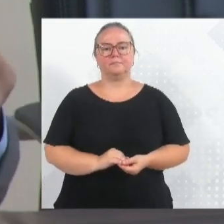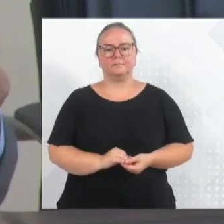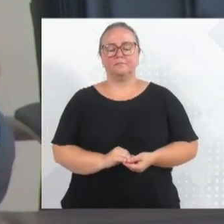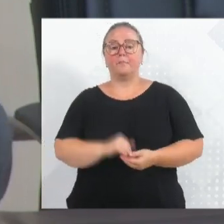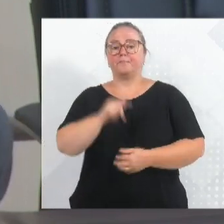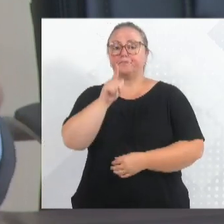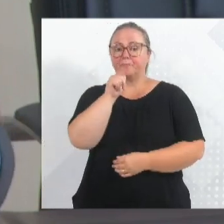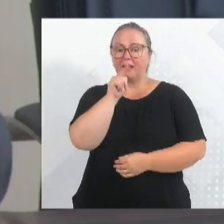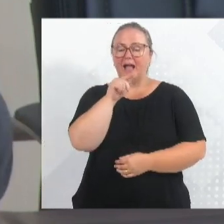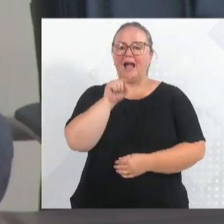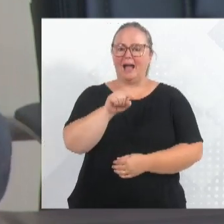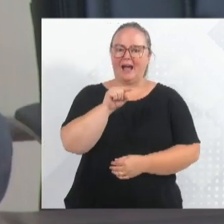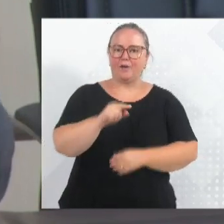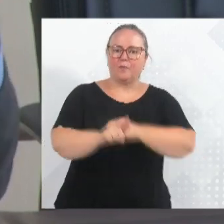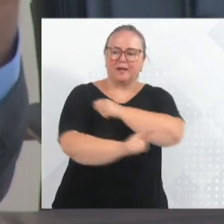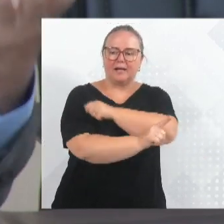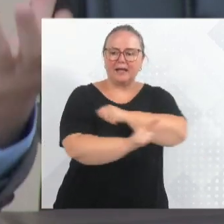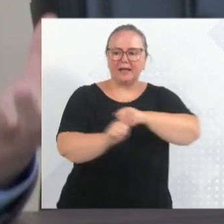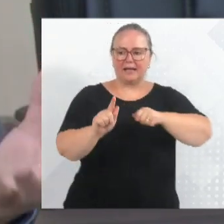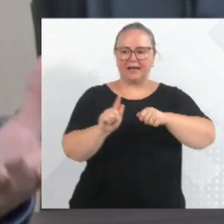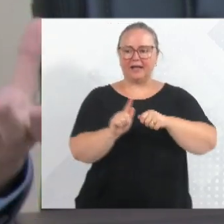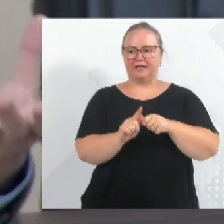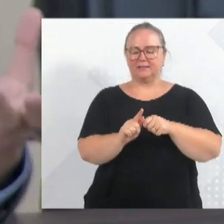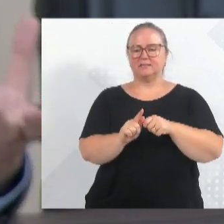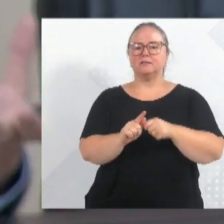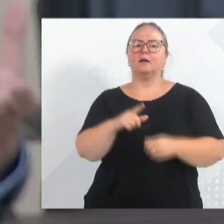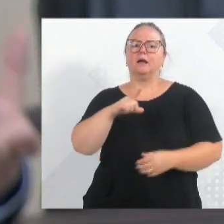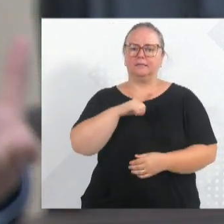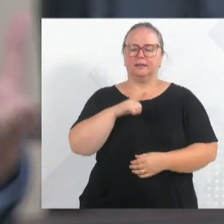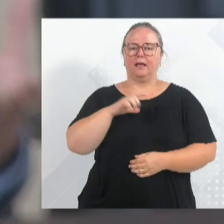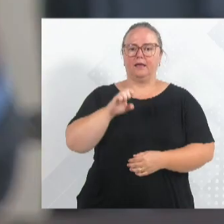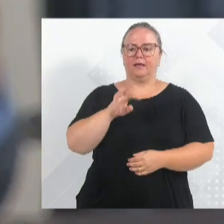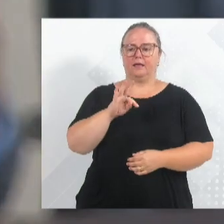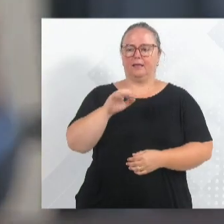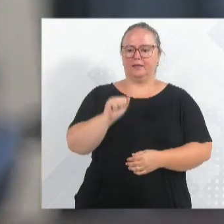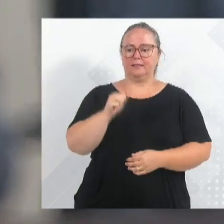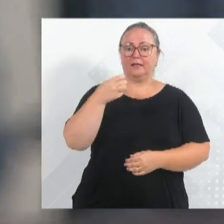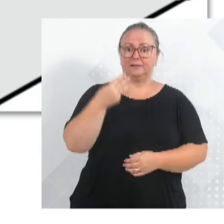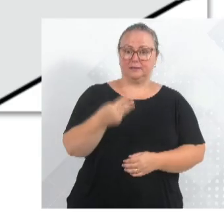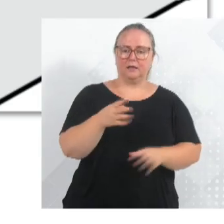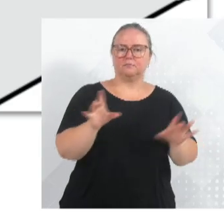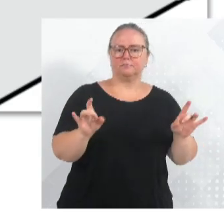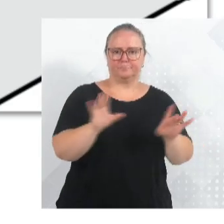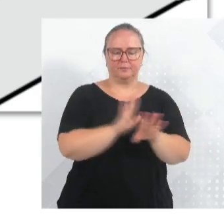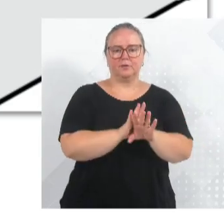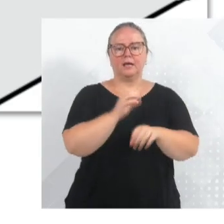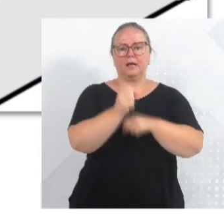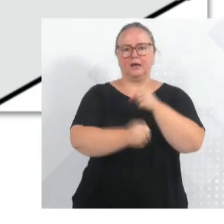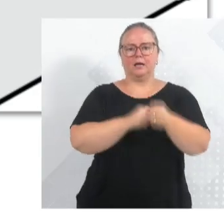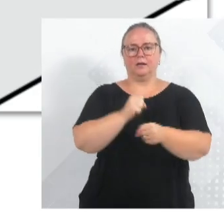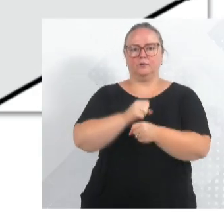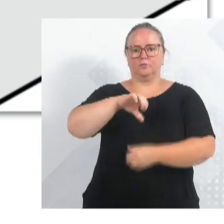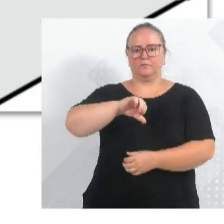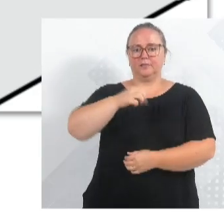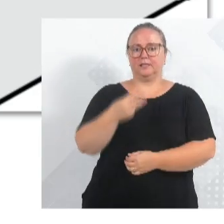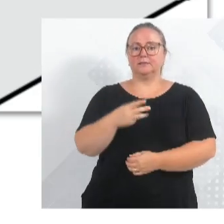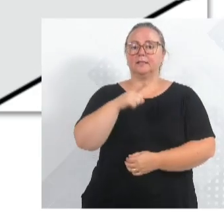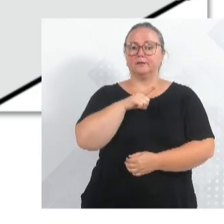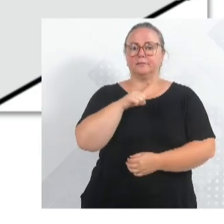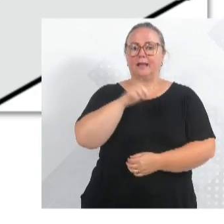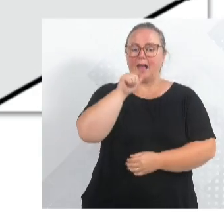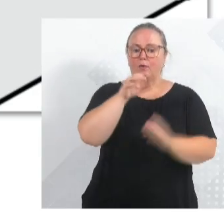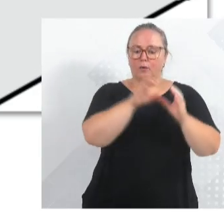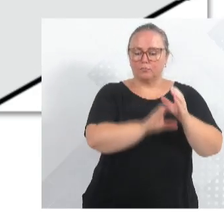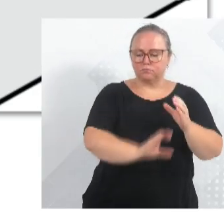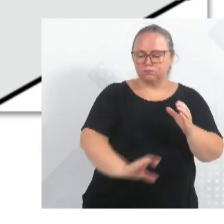vereador Maurício, lá no Garcia, ela atrás, lá na ETA 3, né, que foi concluída em 97, ela vem pela tubulação, que